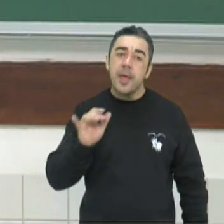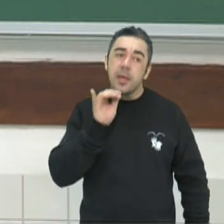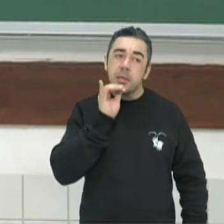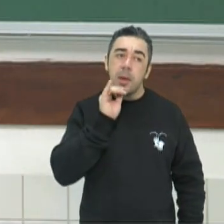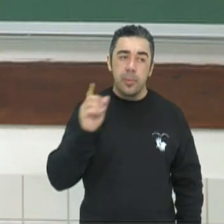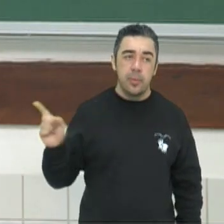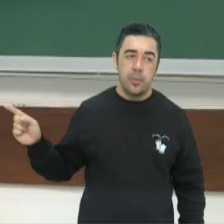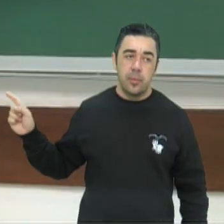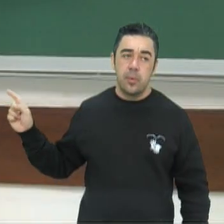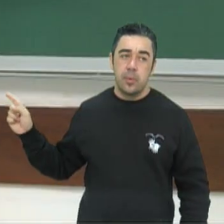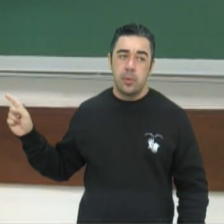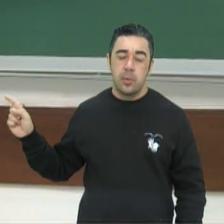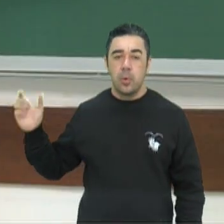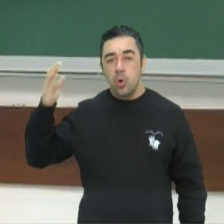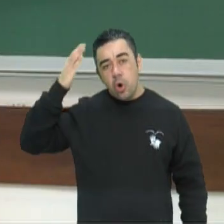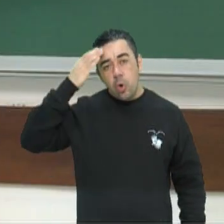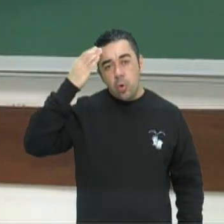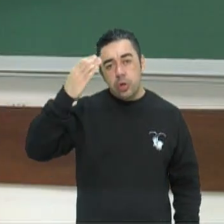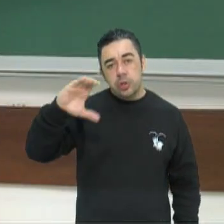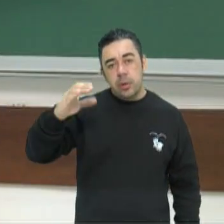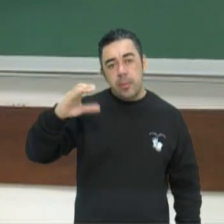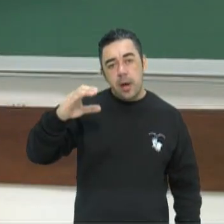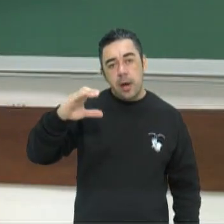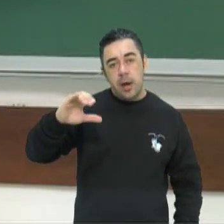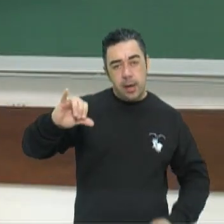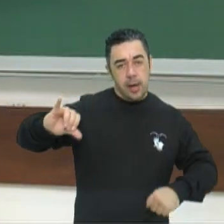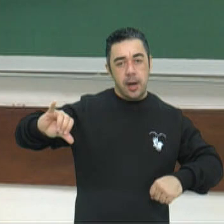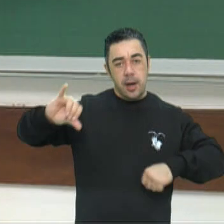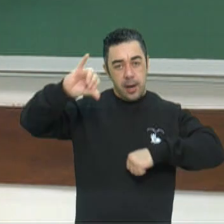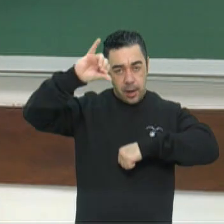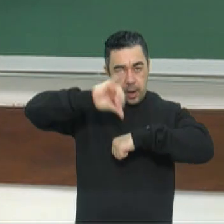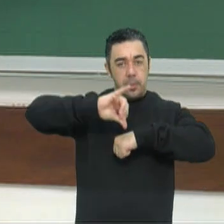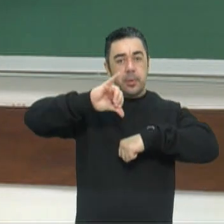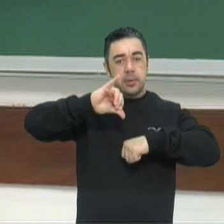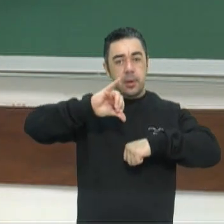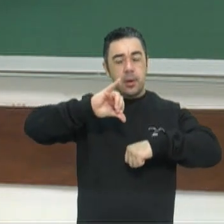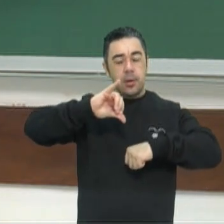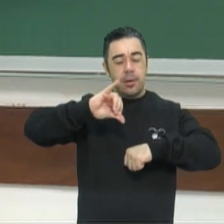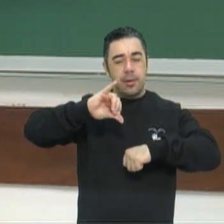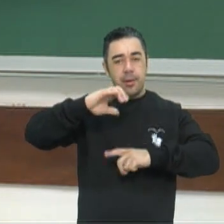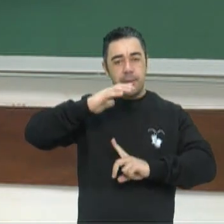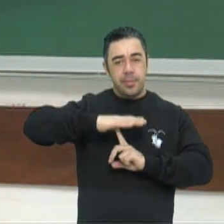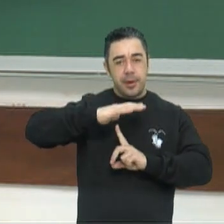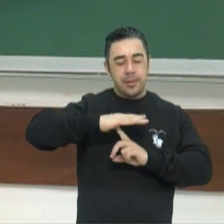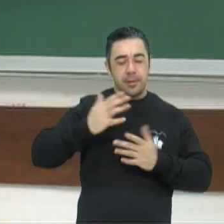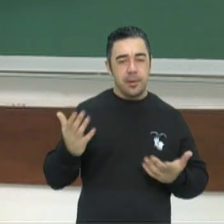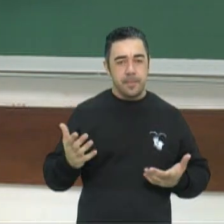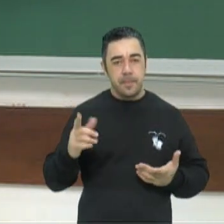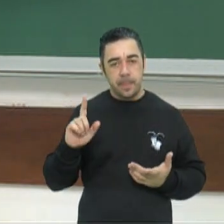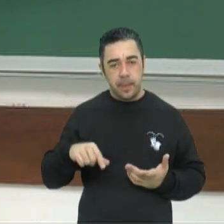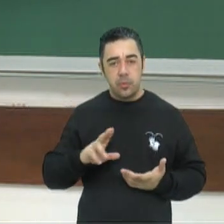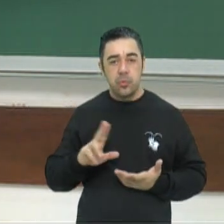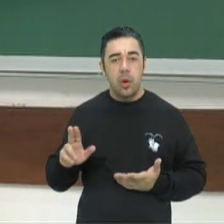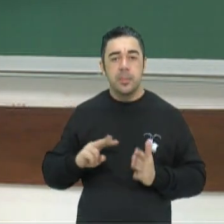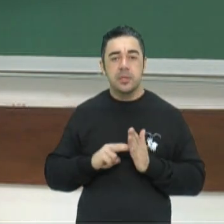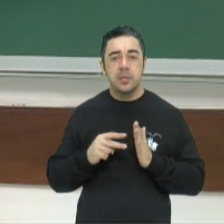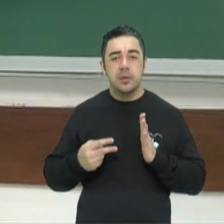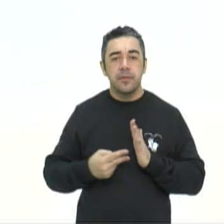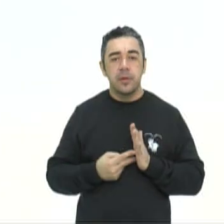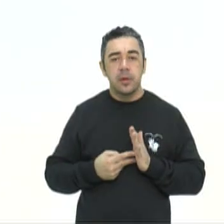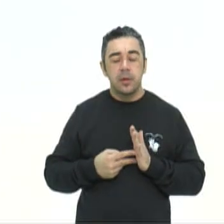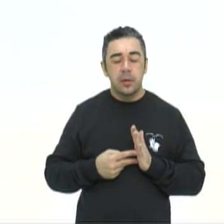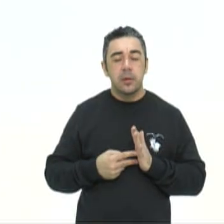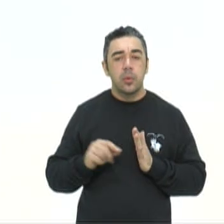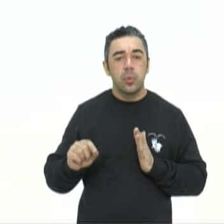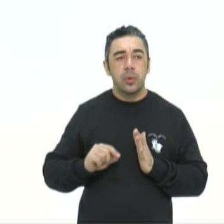exemplo, Curitiba, capital do estado. O que significa? Então, em Tupi-Guarani, Curitiba pode ser